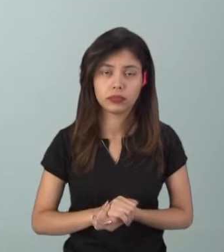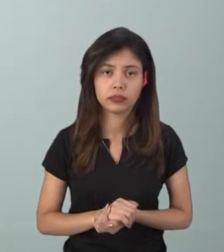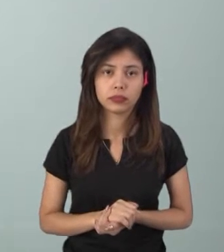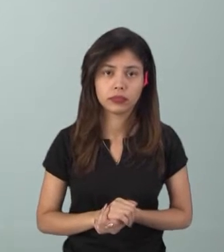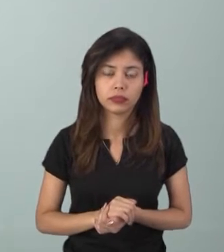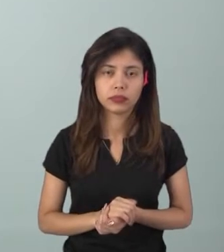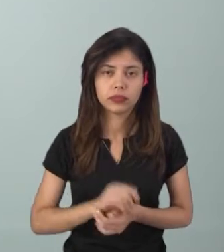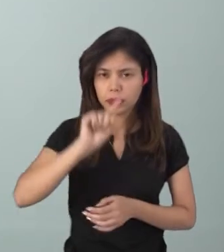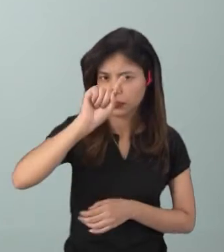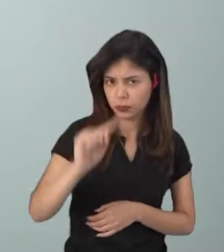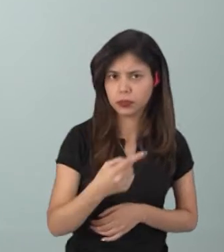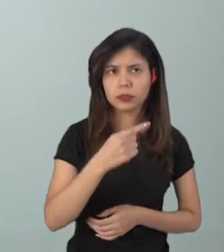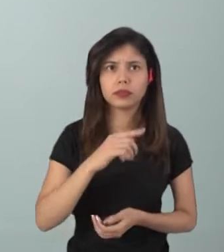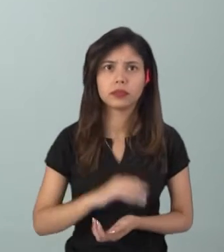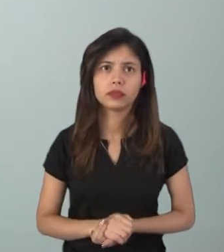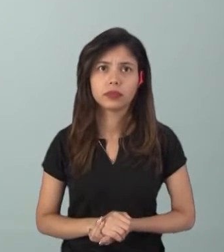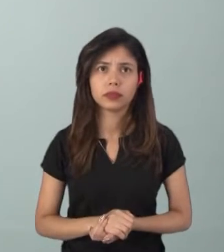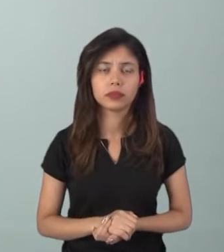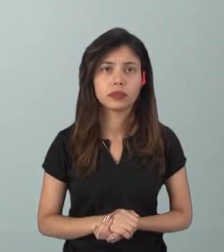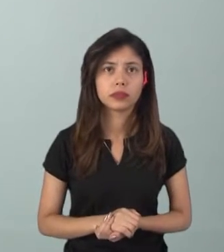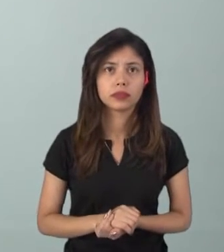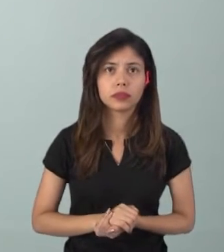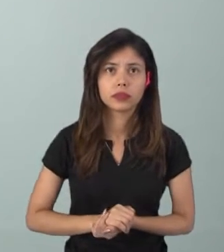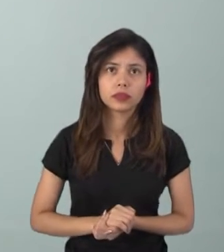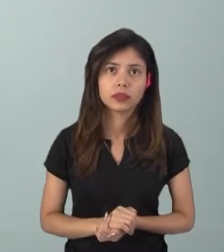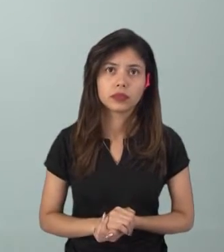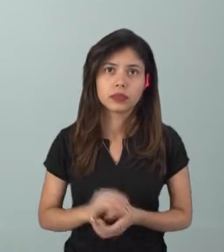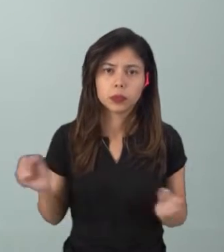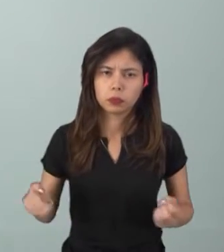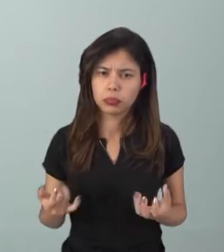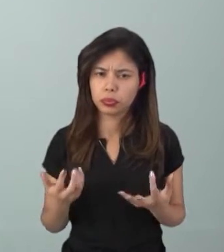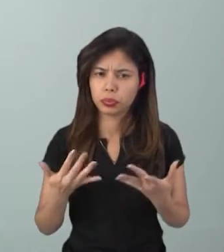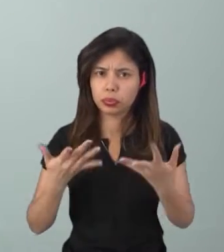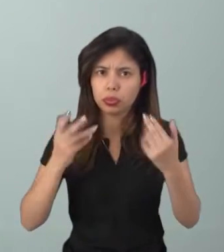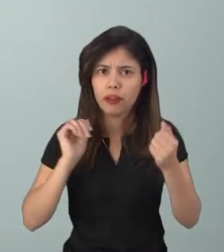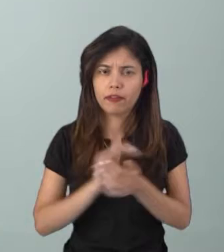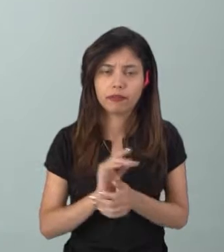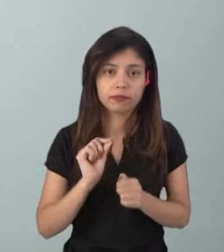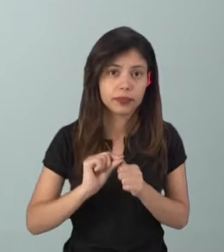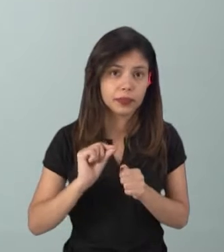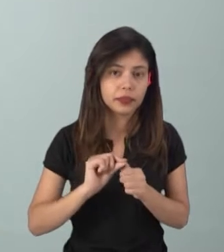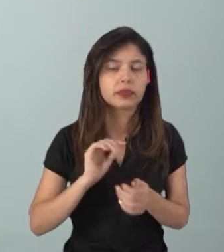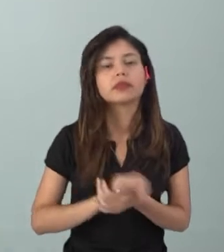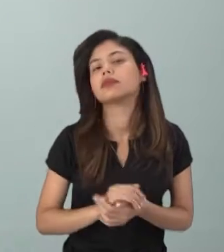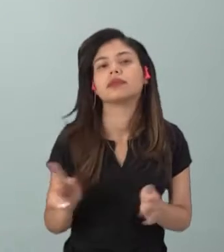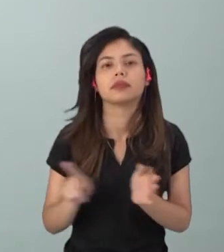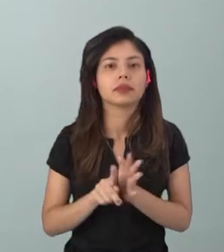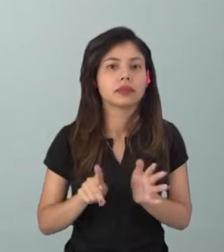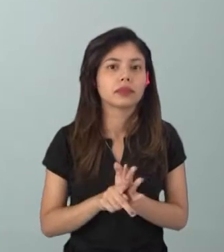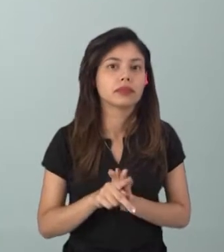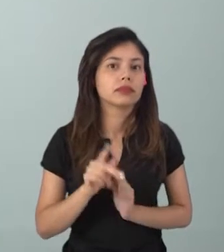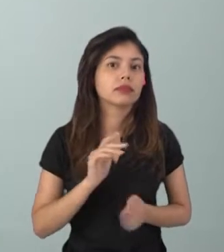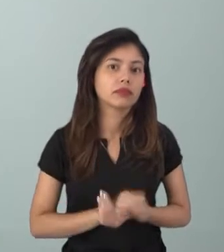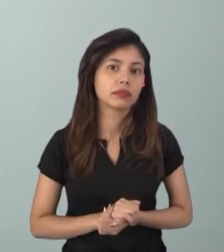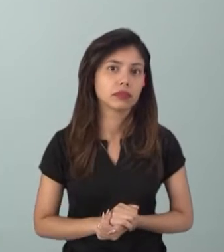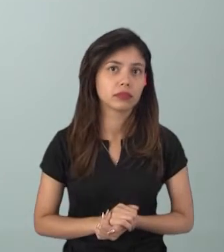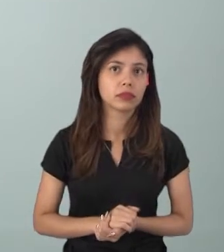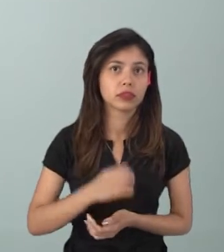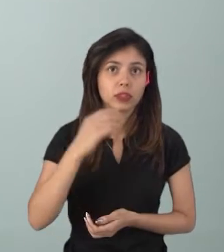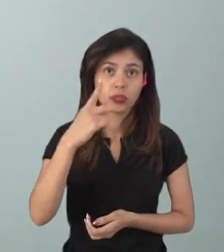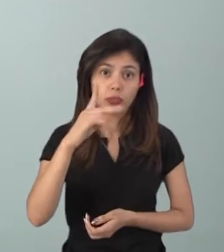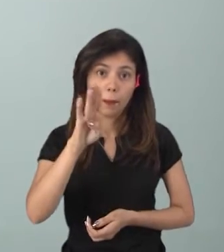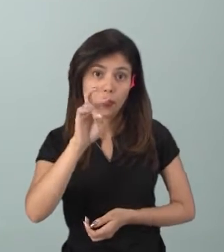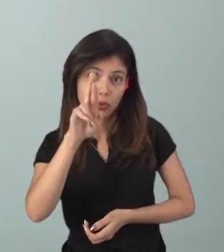até 1400, vai ter aí uma enxurrada de obras feitas, principalmente no bojo da